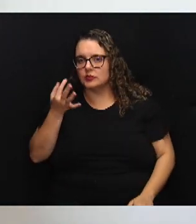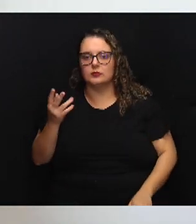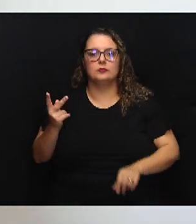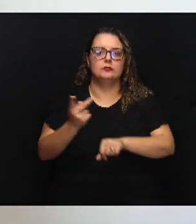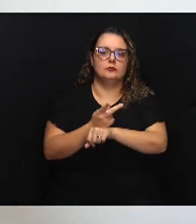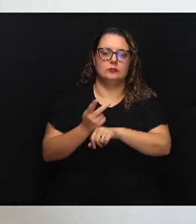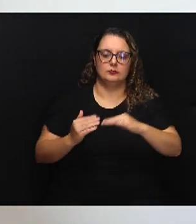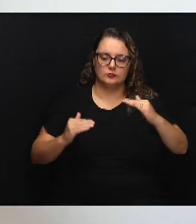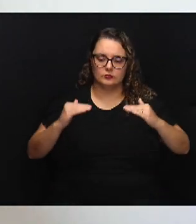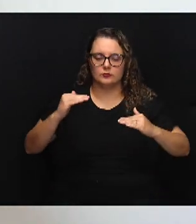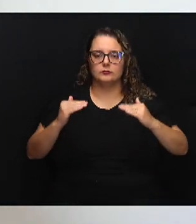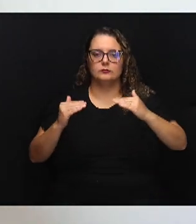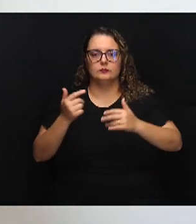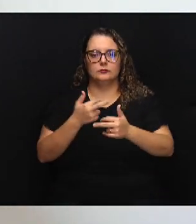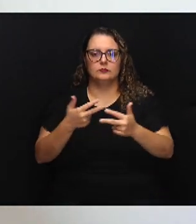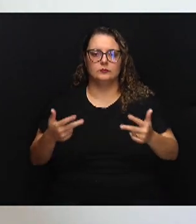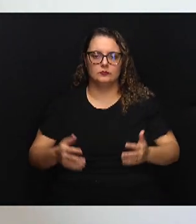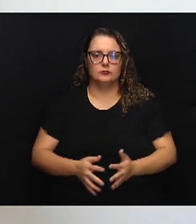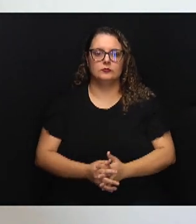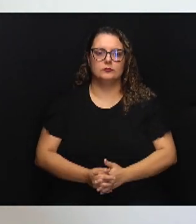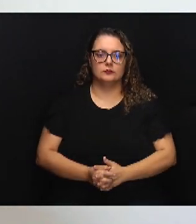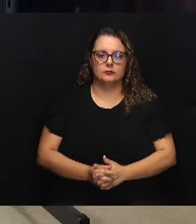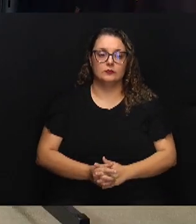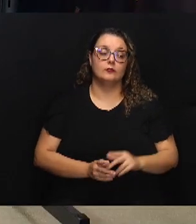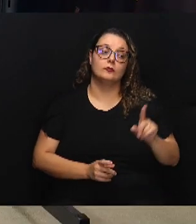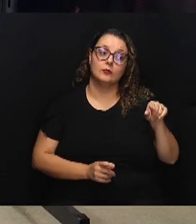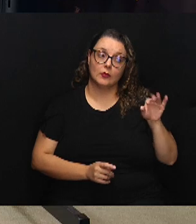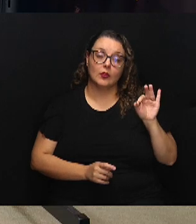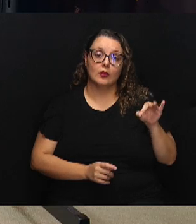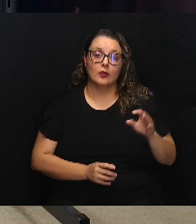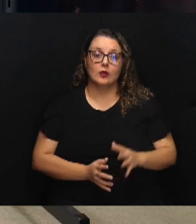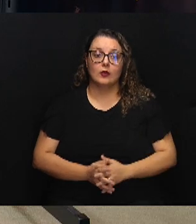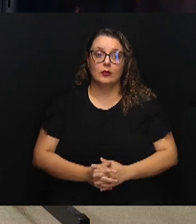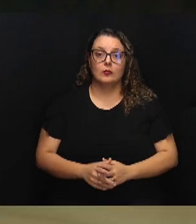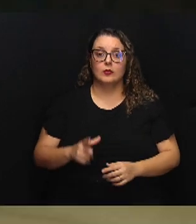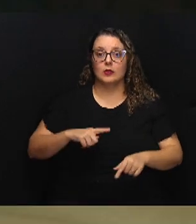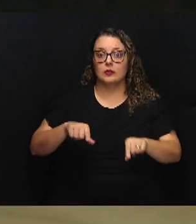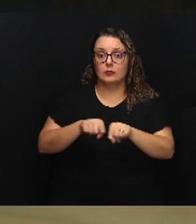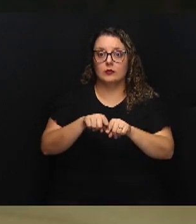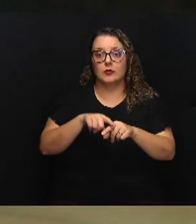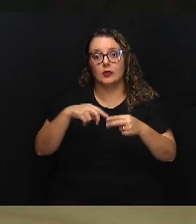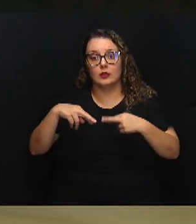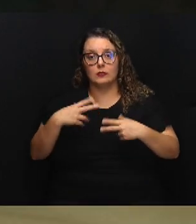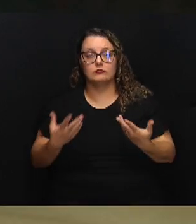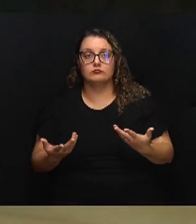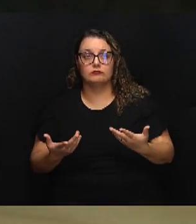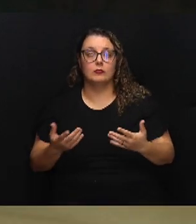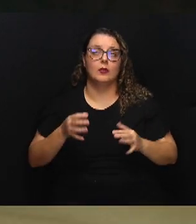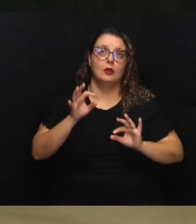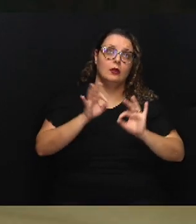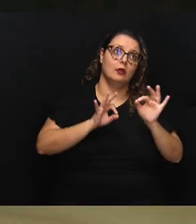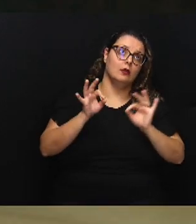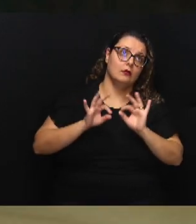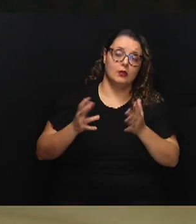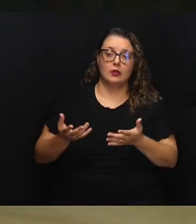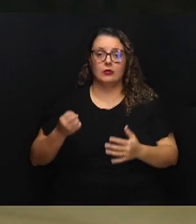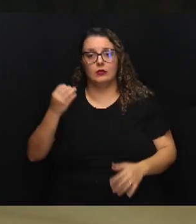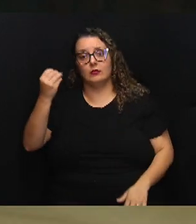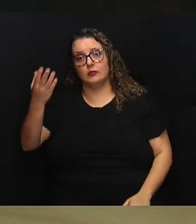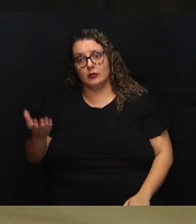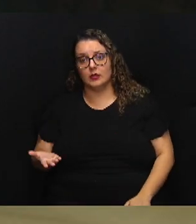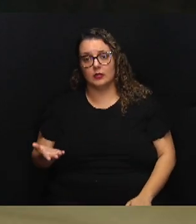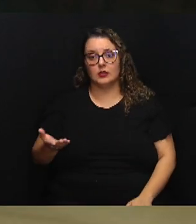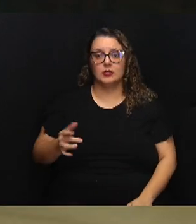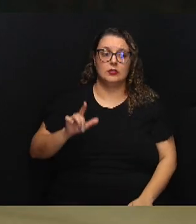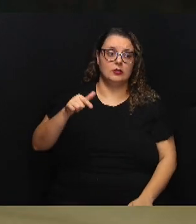esse equilíbrio aí entre as coisas, né? É verdade, né? Porque tem aquela questão também, você faz um planejamento, daí você vai, viaja,